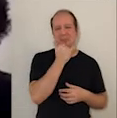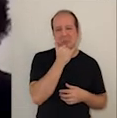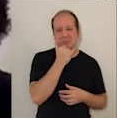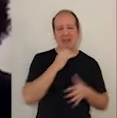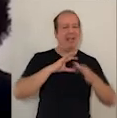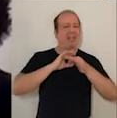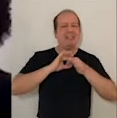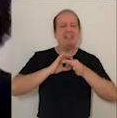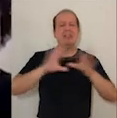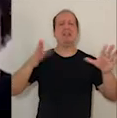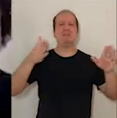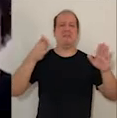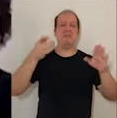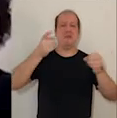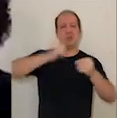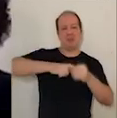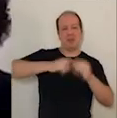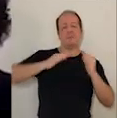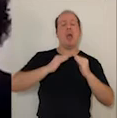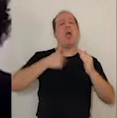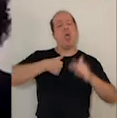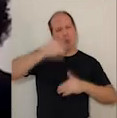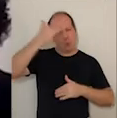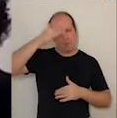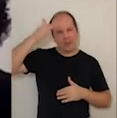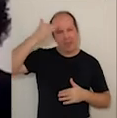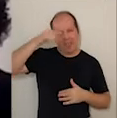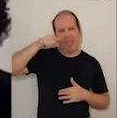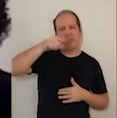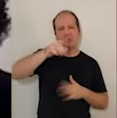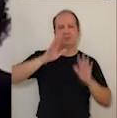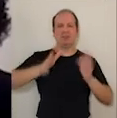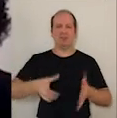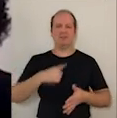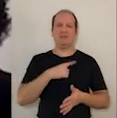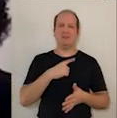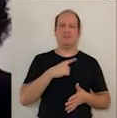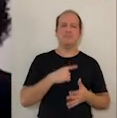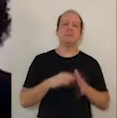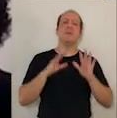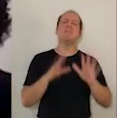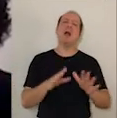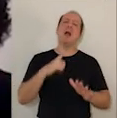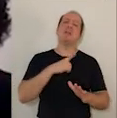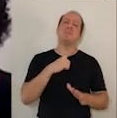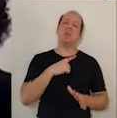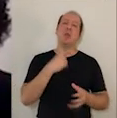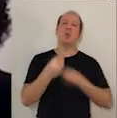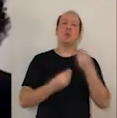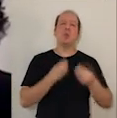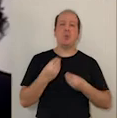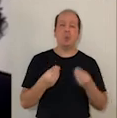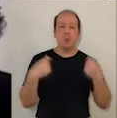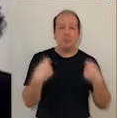para casa, deixe-me ir para casa. Eu compreendo, o seu desconforto, nobre senhora, mas é que a justiça exige